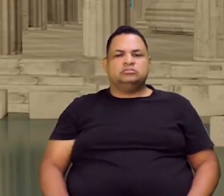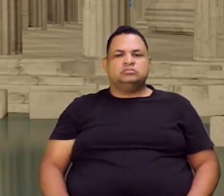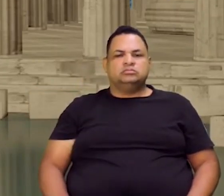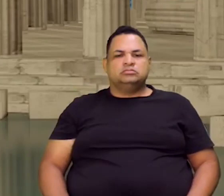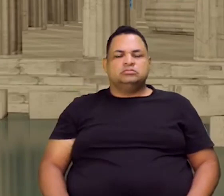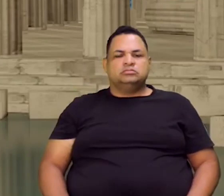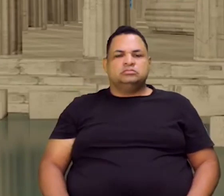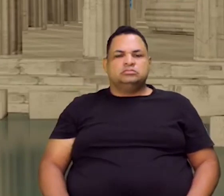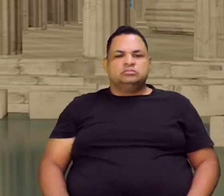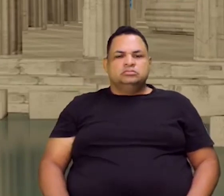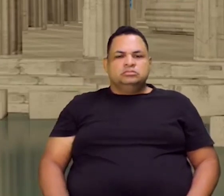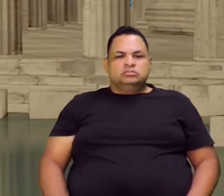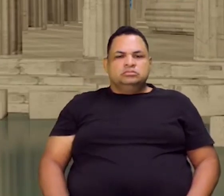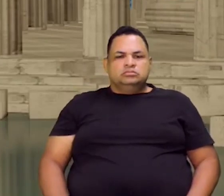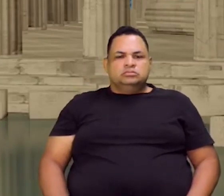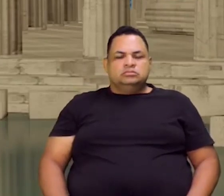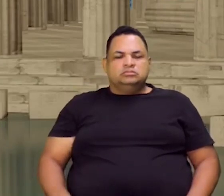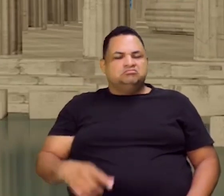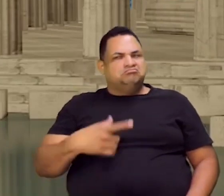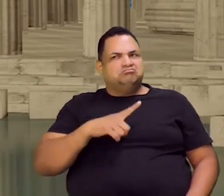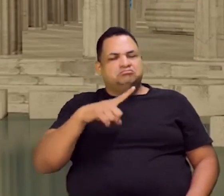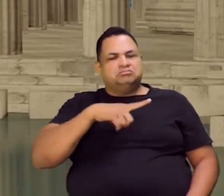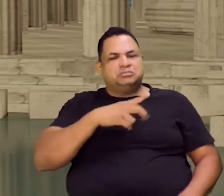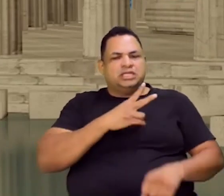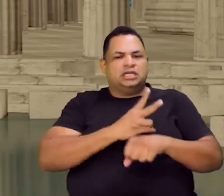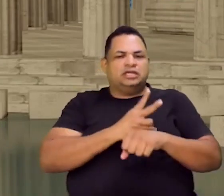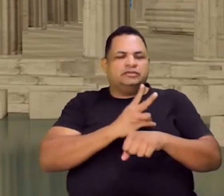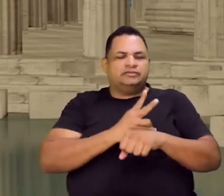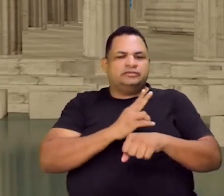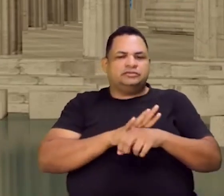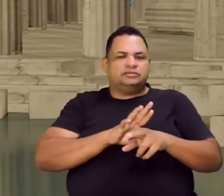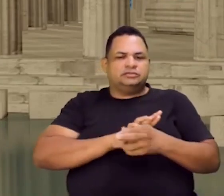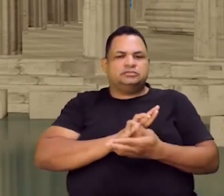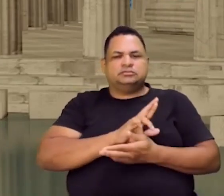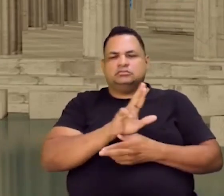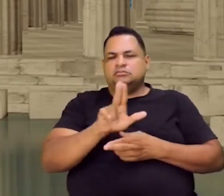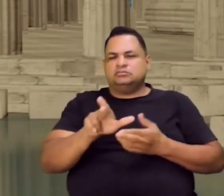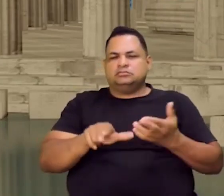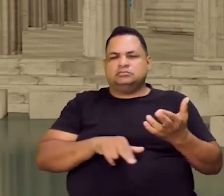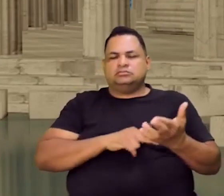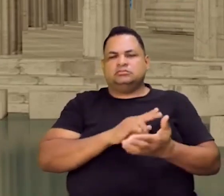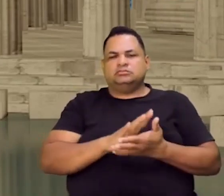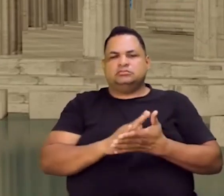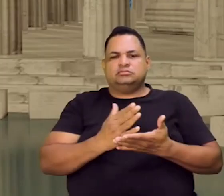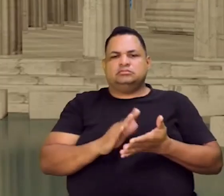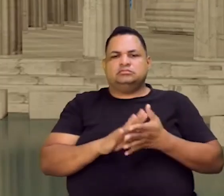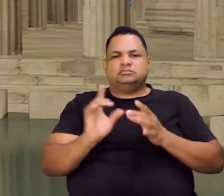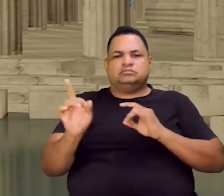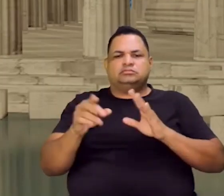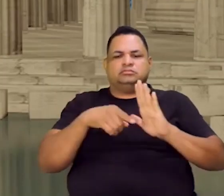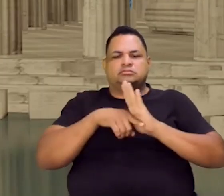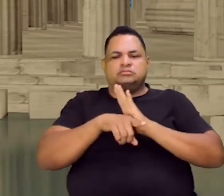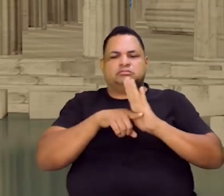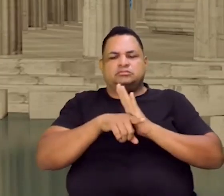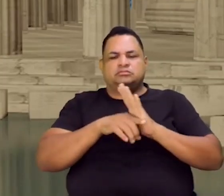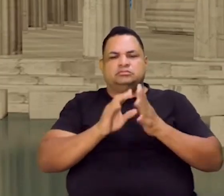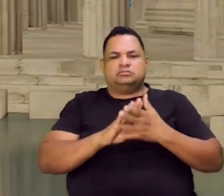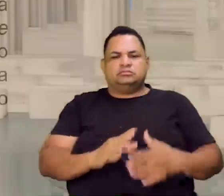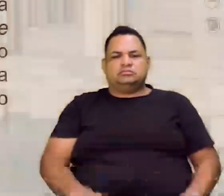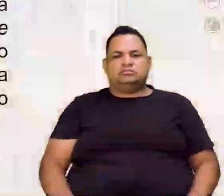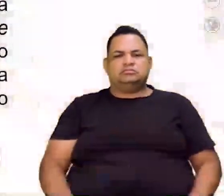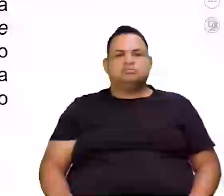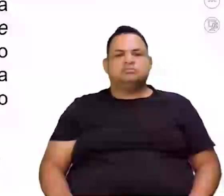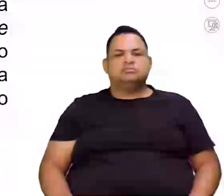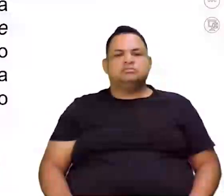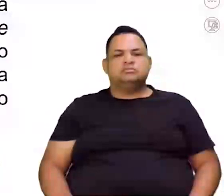redes sociais, alguns vídeos, etc. Fazendo experimento de cada planeta, a gravidade deles. Continuando, olha